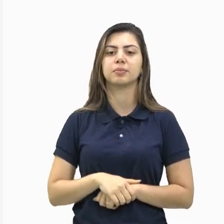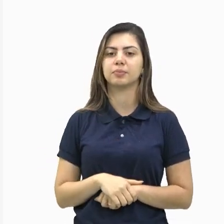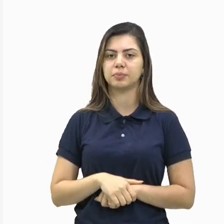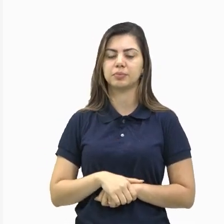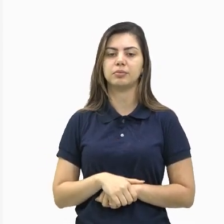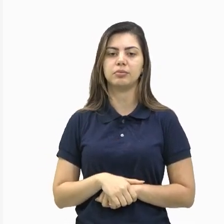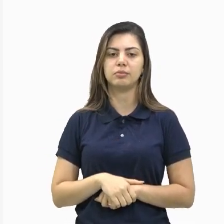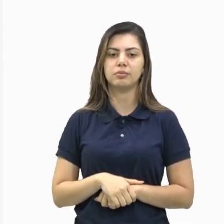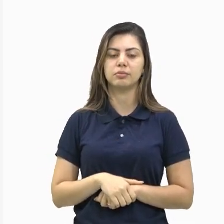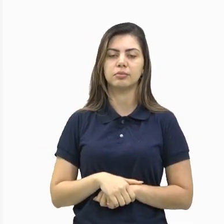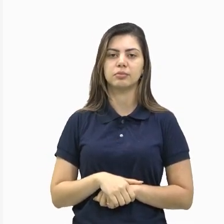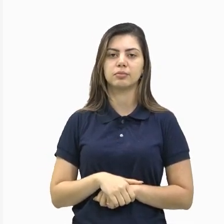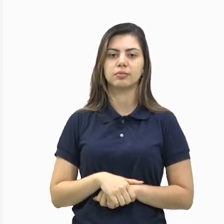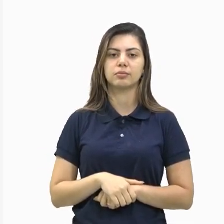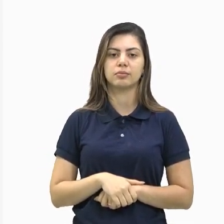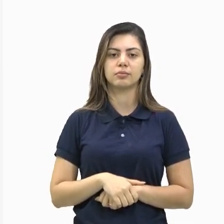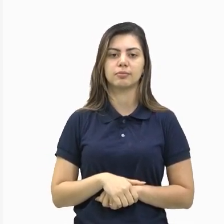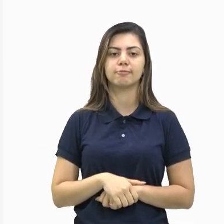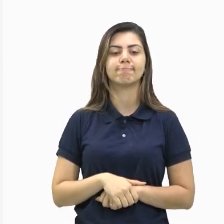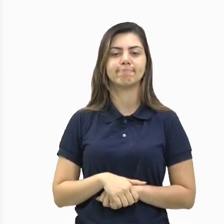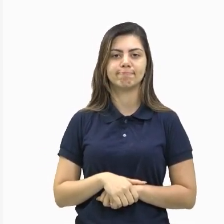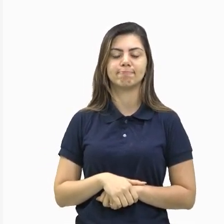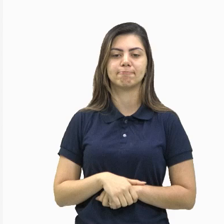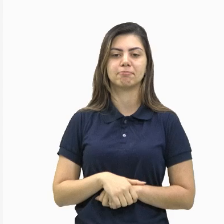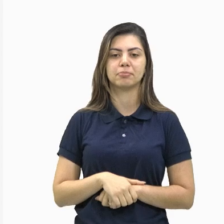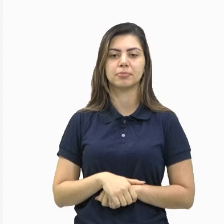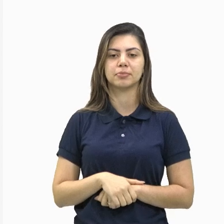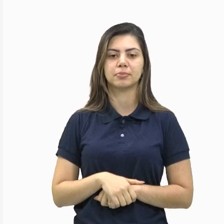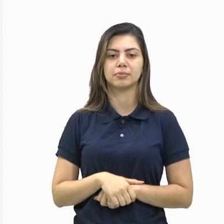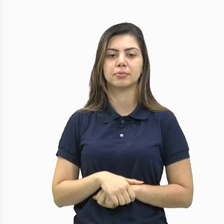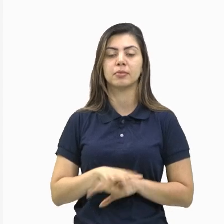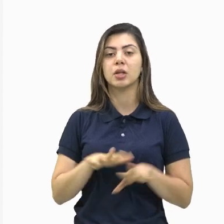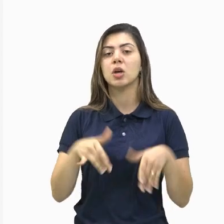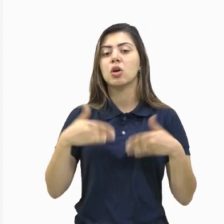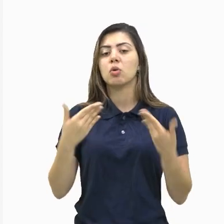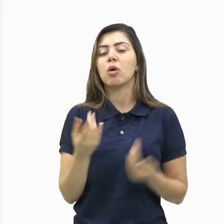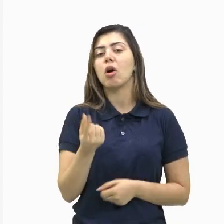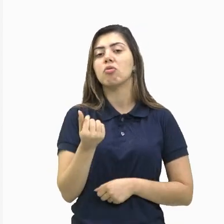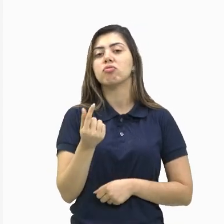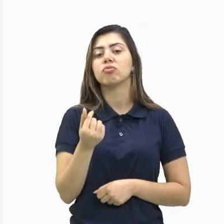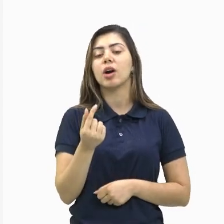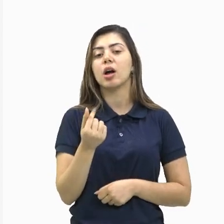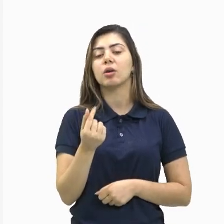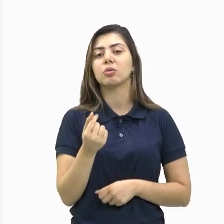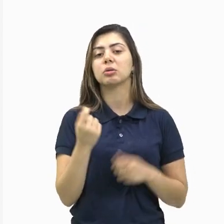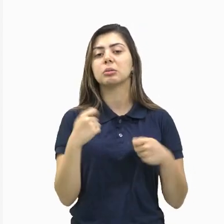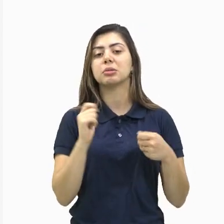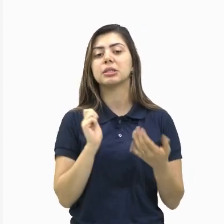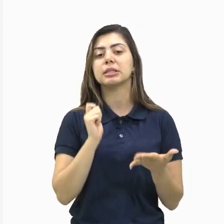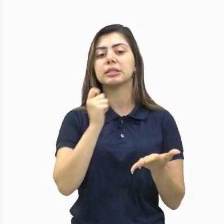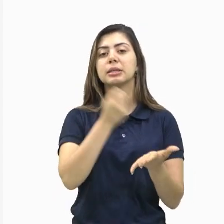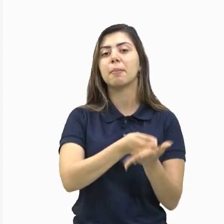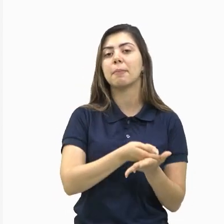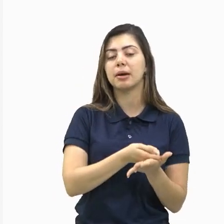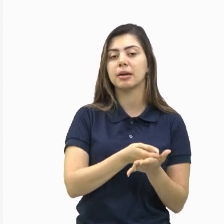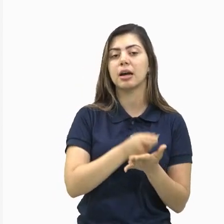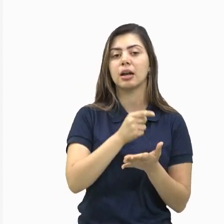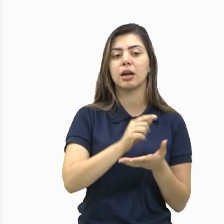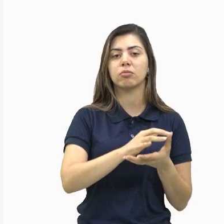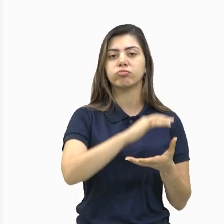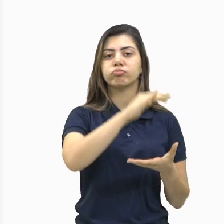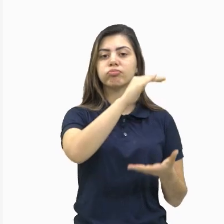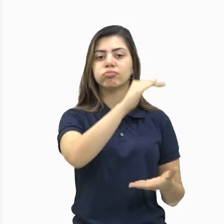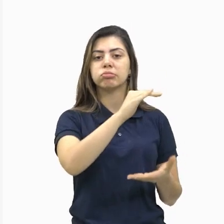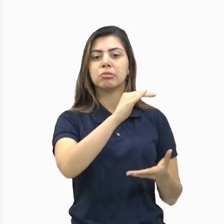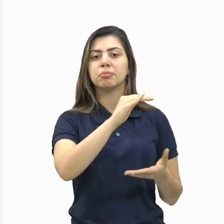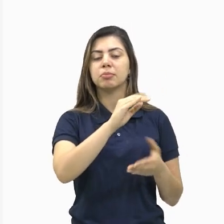5%. Bom, qual é o valor, né, desse produto do botijão de gás após